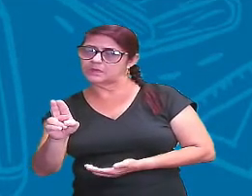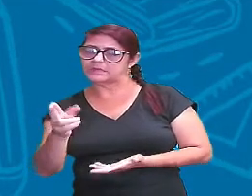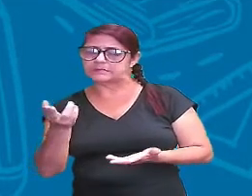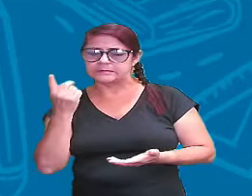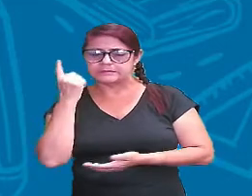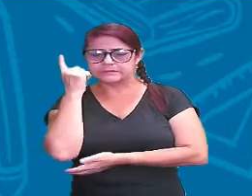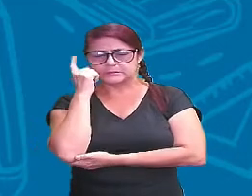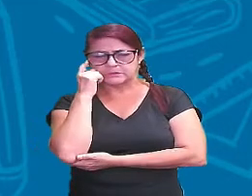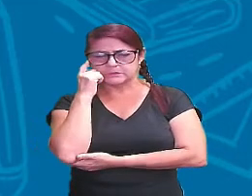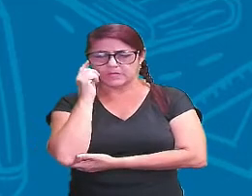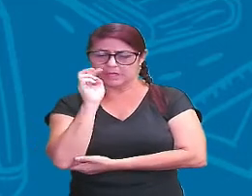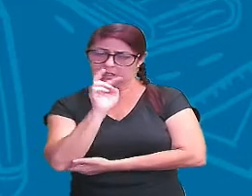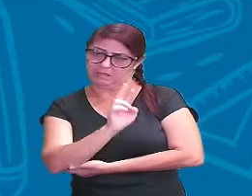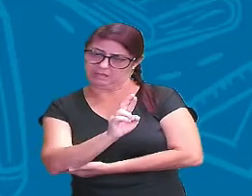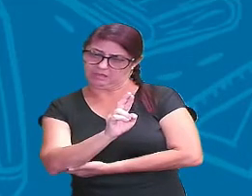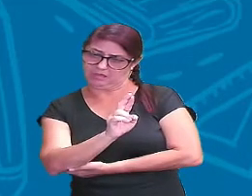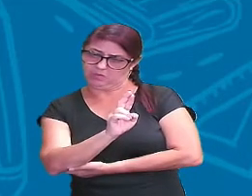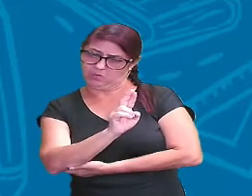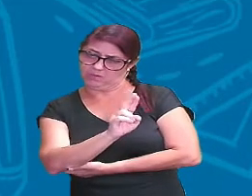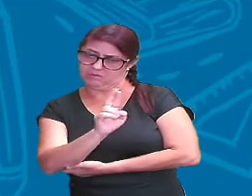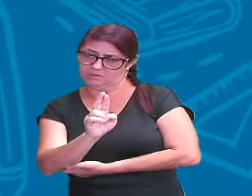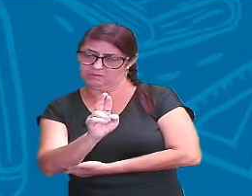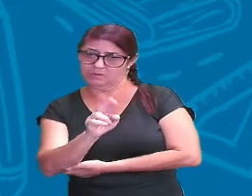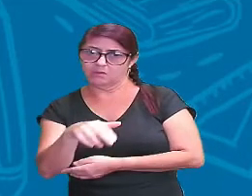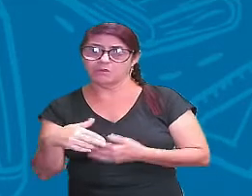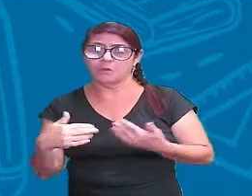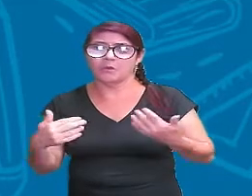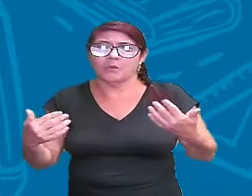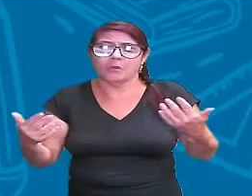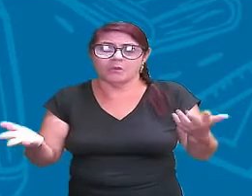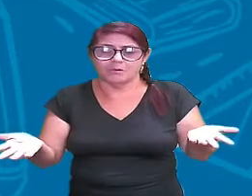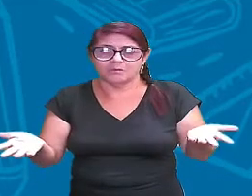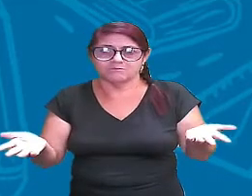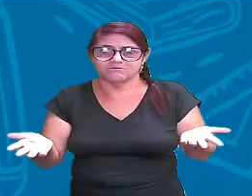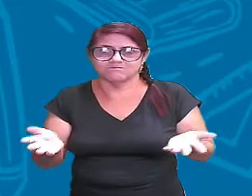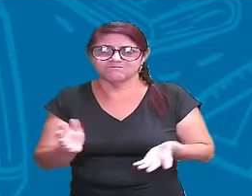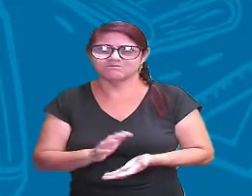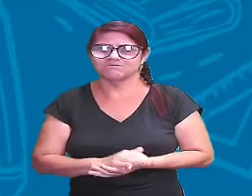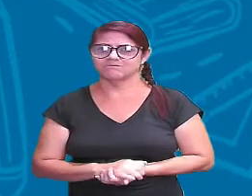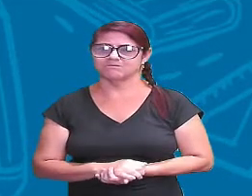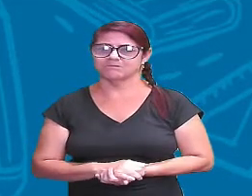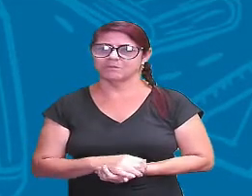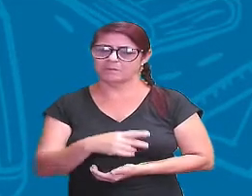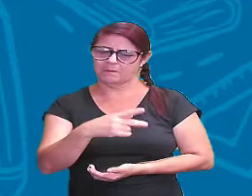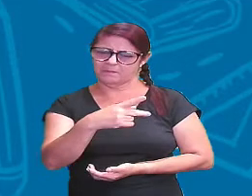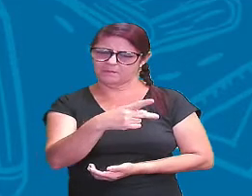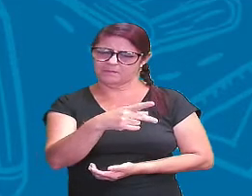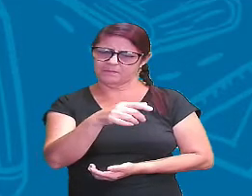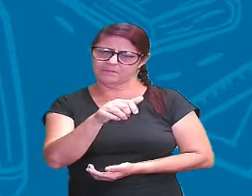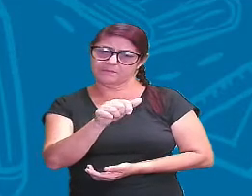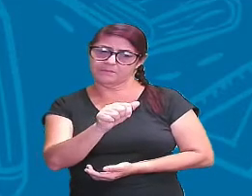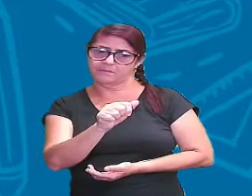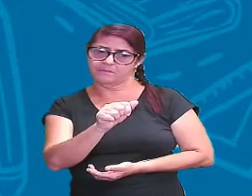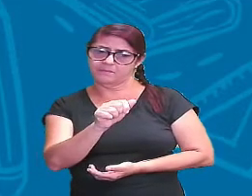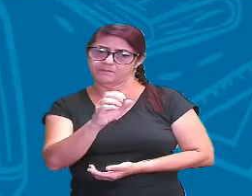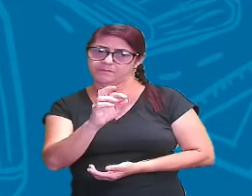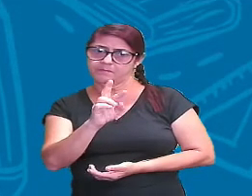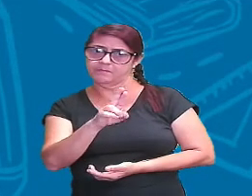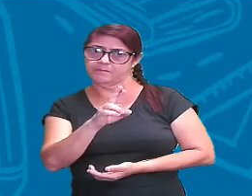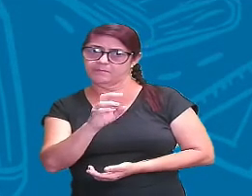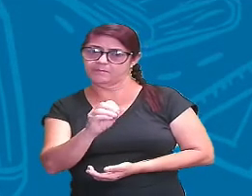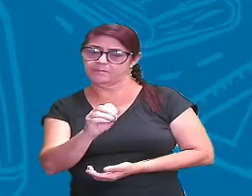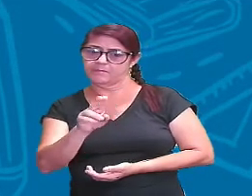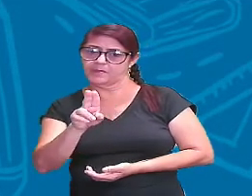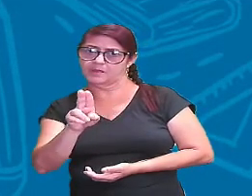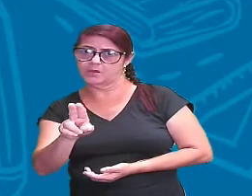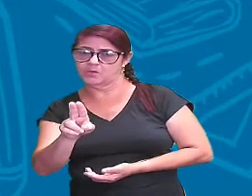Então, vai ser parou ou parou. Então, quando eu digo parou, eu